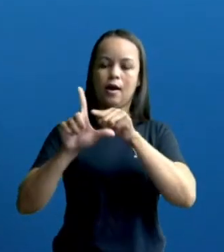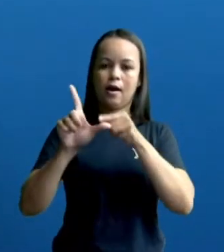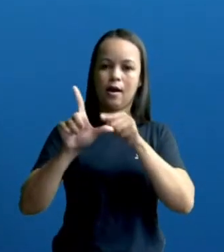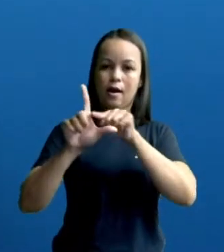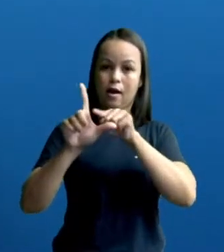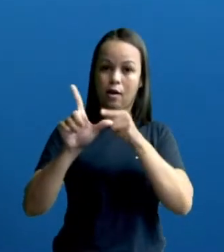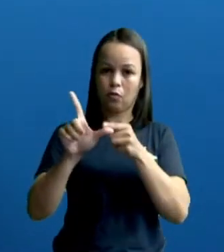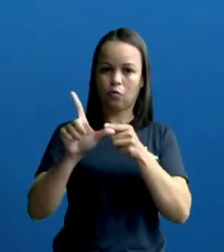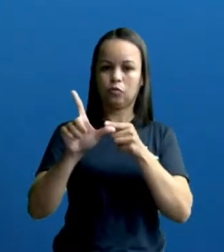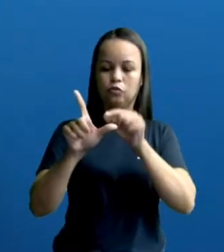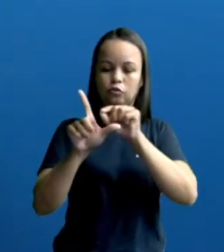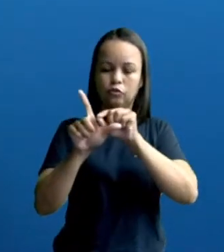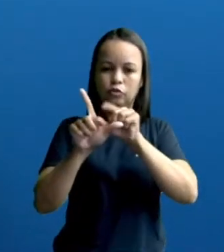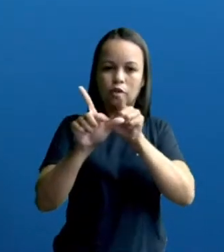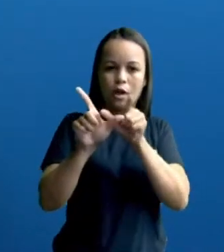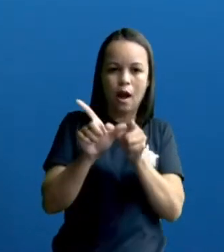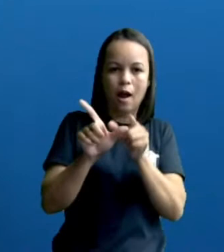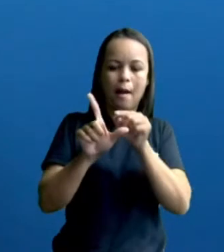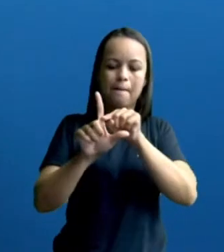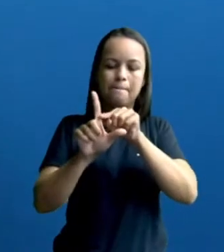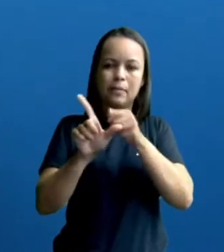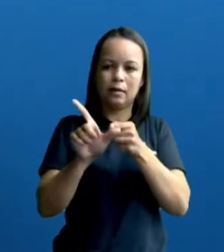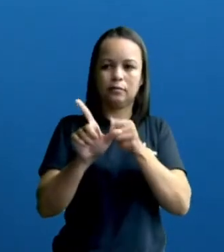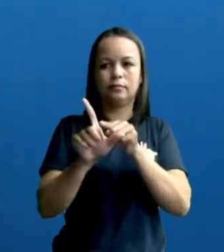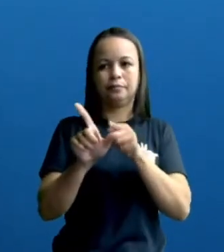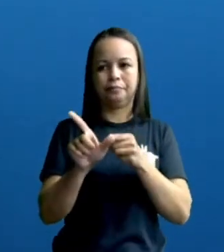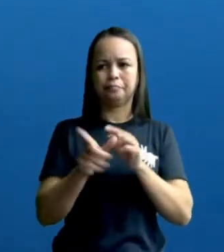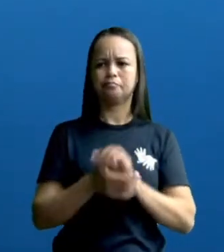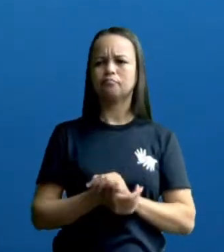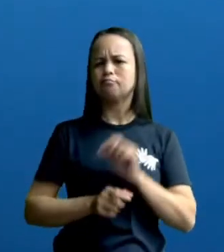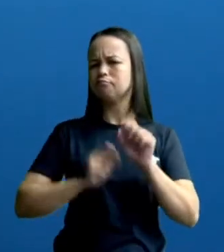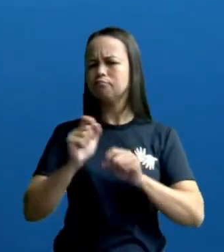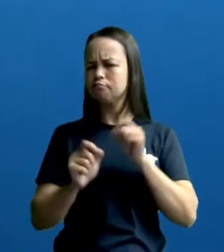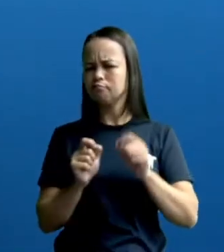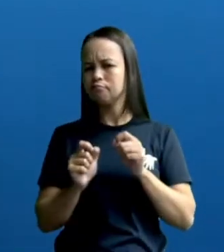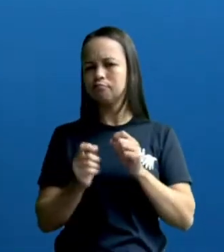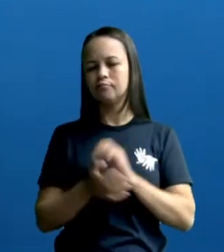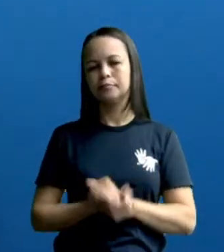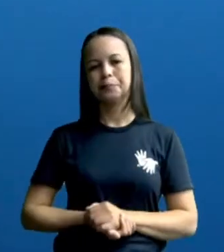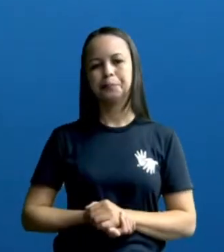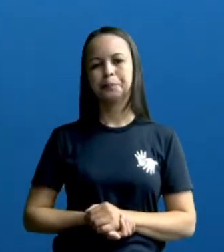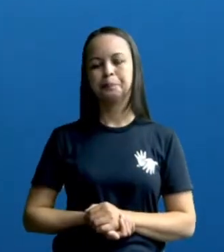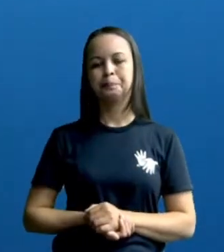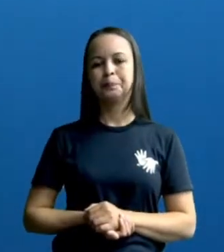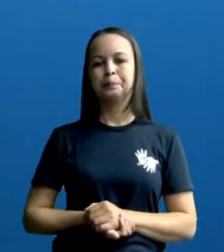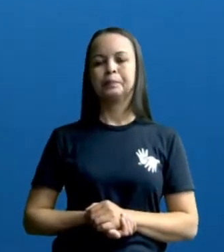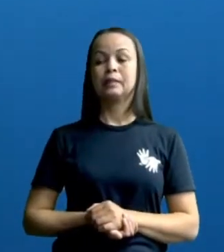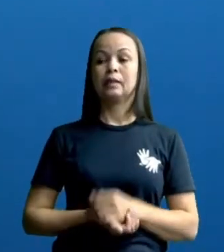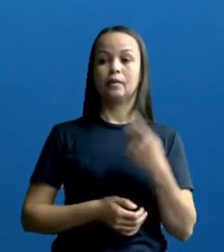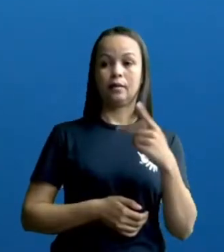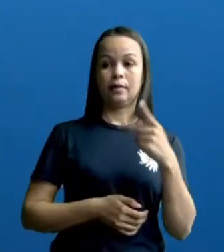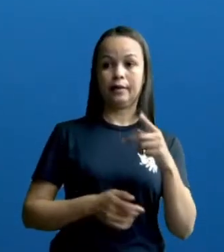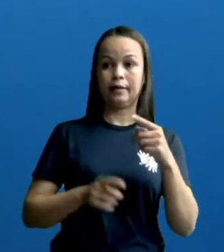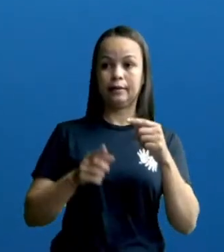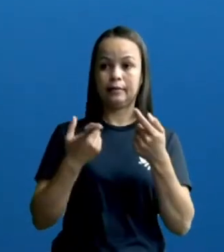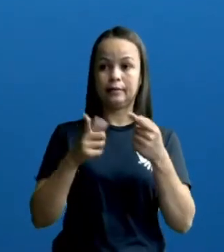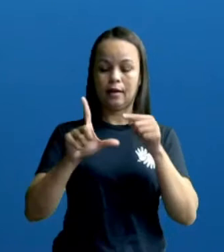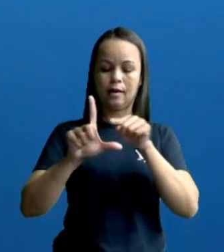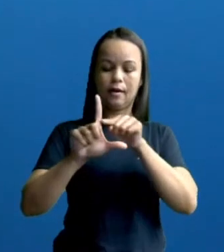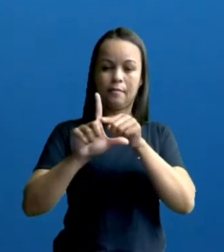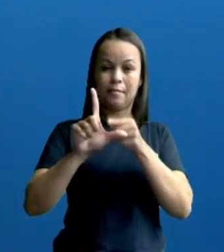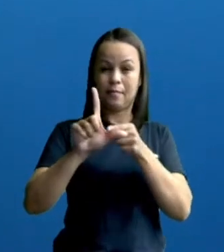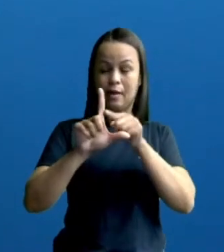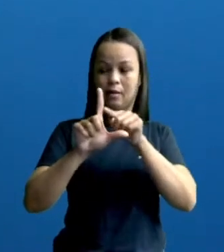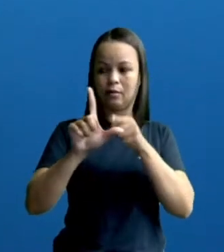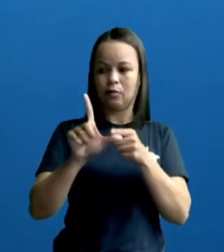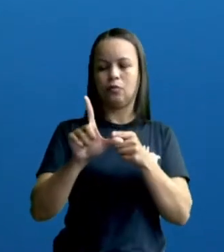de abertura. Ó, que abertura, professora? Essa abertura aqui, ó,